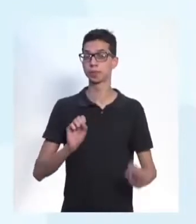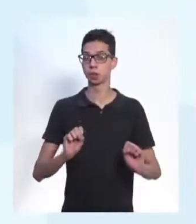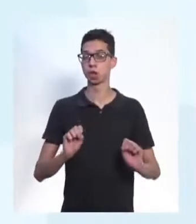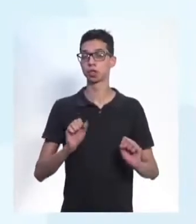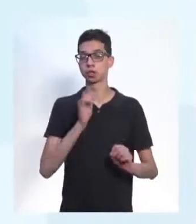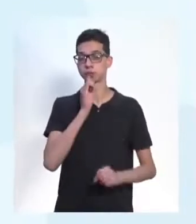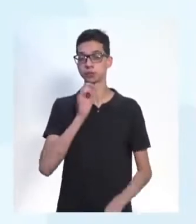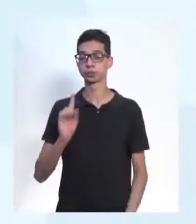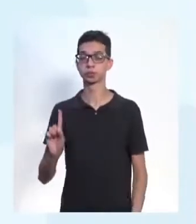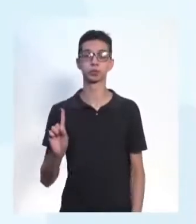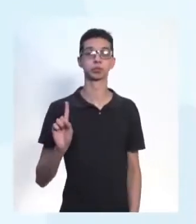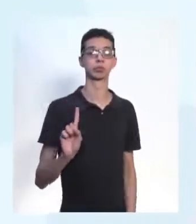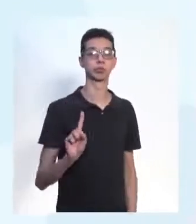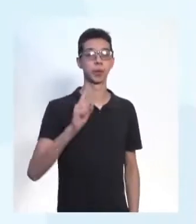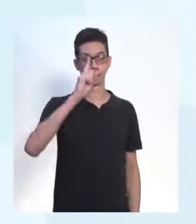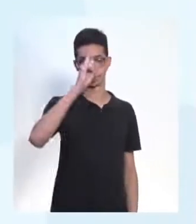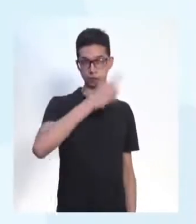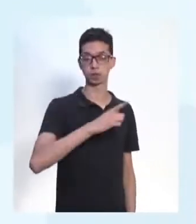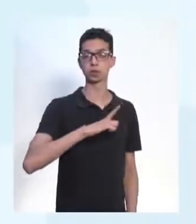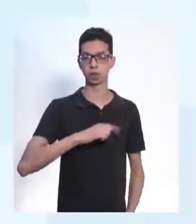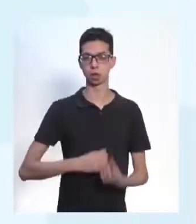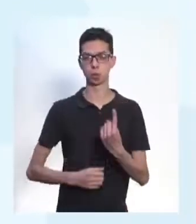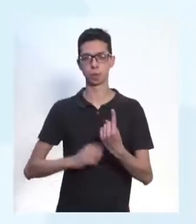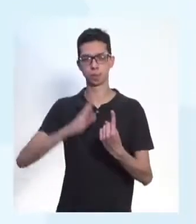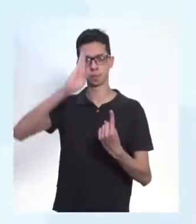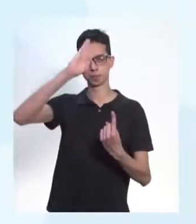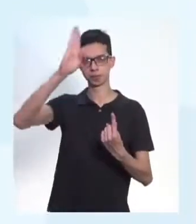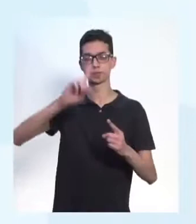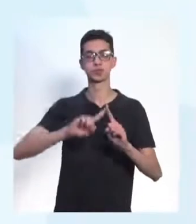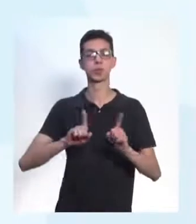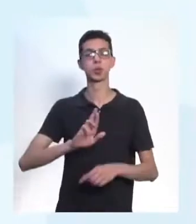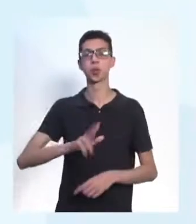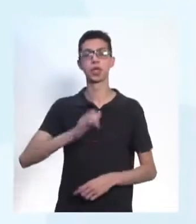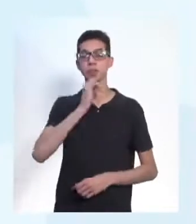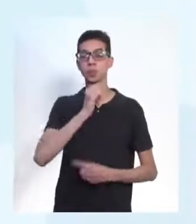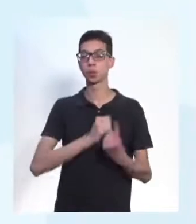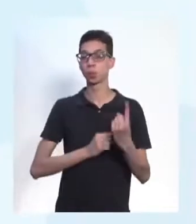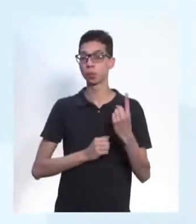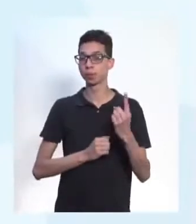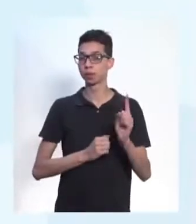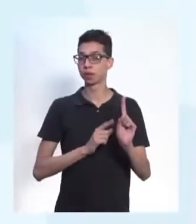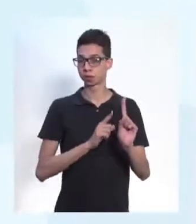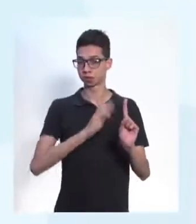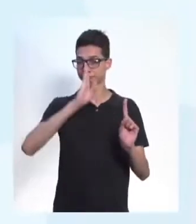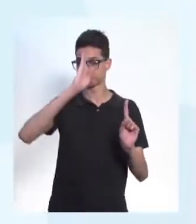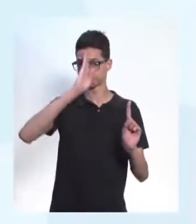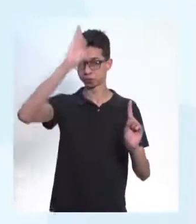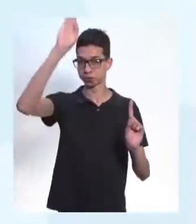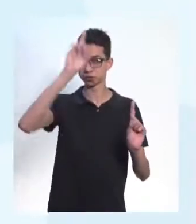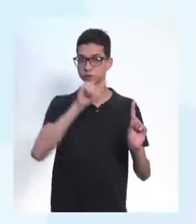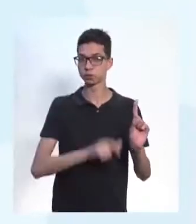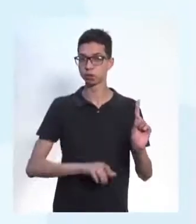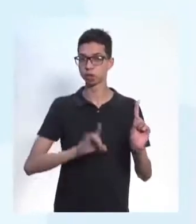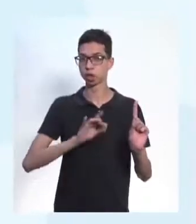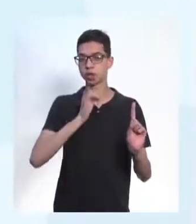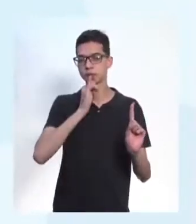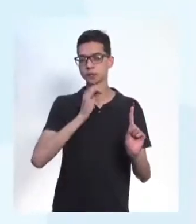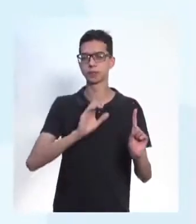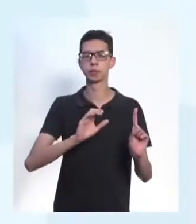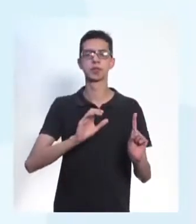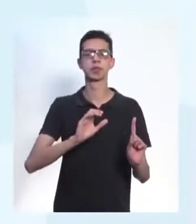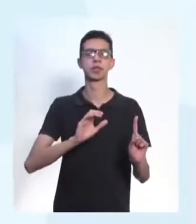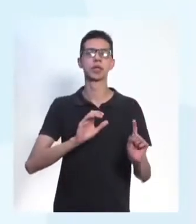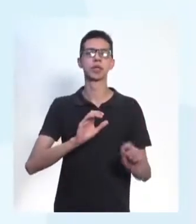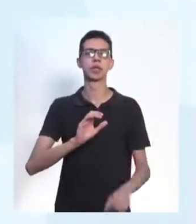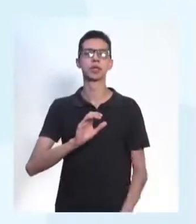também. Né? Você tem um principal, mas não significa que, por exemplo, eu tenha um principal, suponhamos, eu teria um CEO, aí um